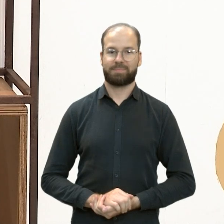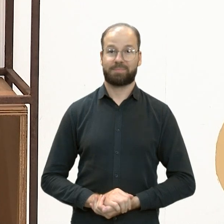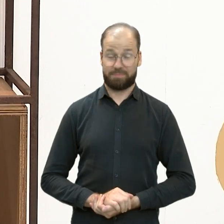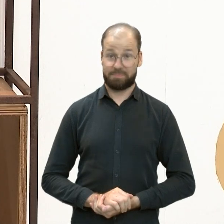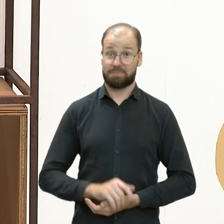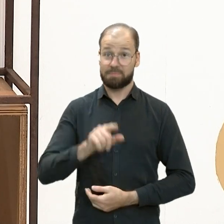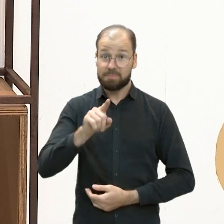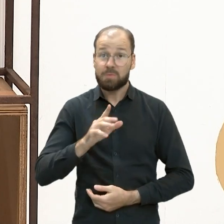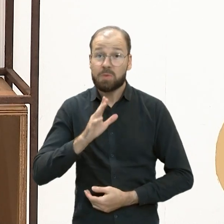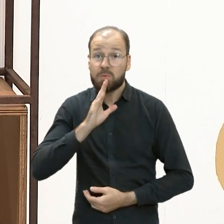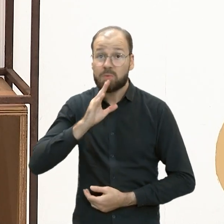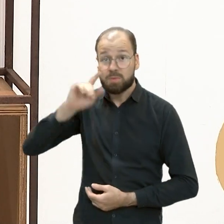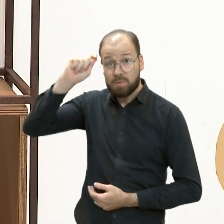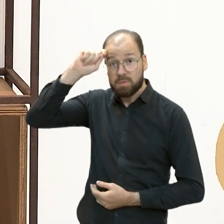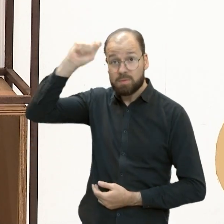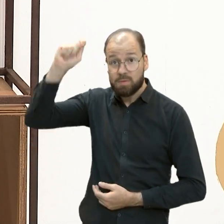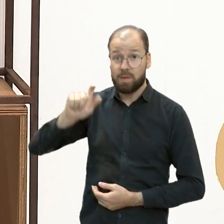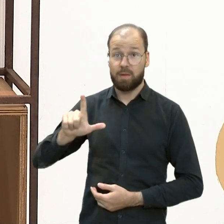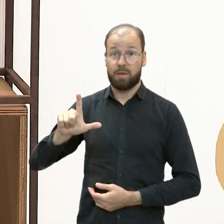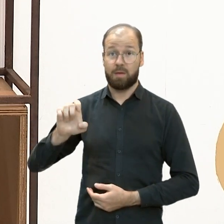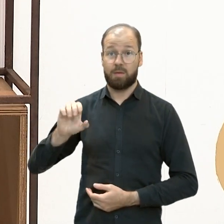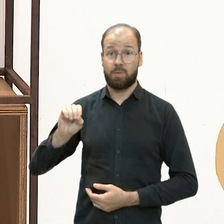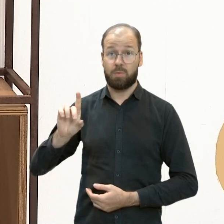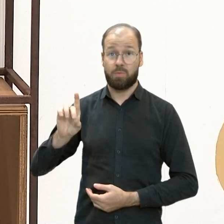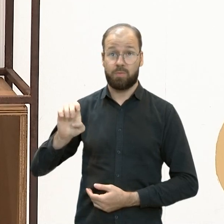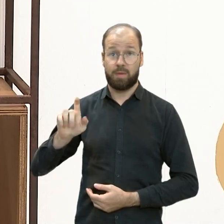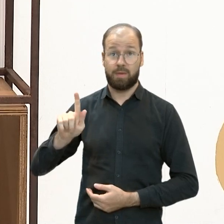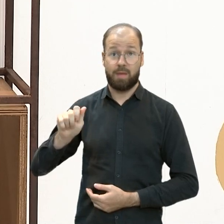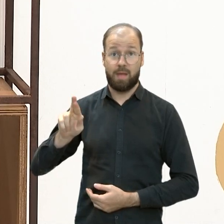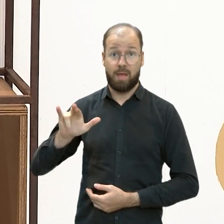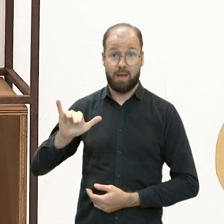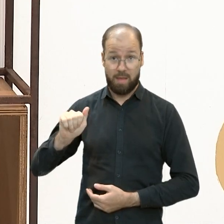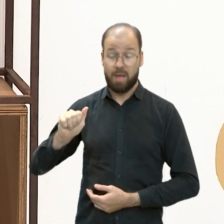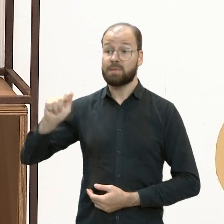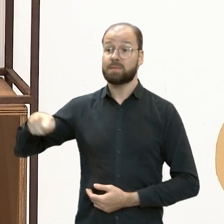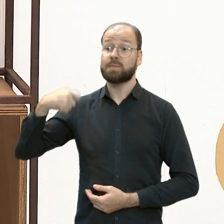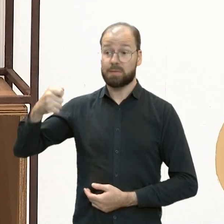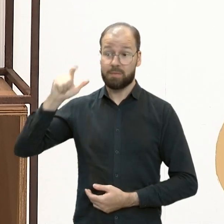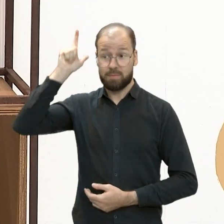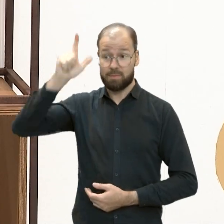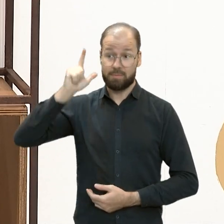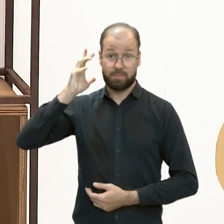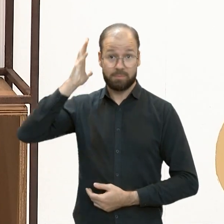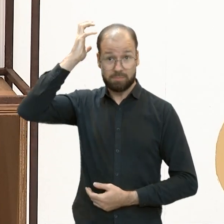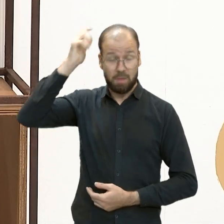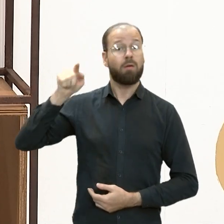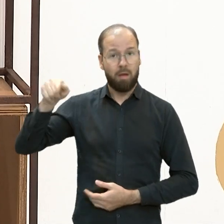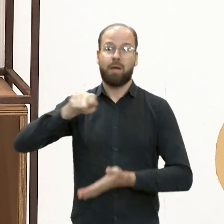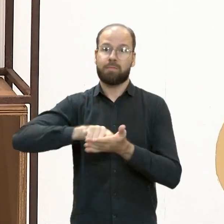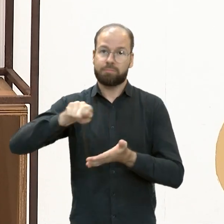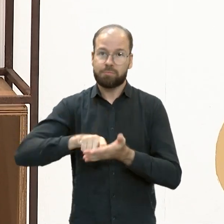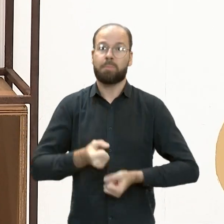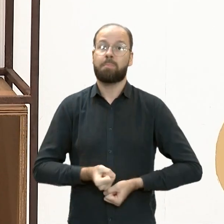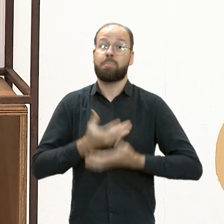Você conhece a autora Leodegária de Jesus? Ela foi uma jornalista, poeta e escritora goiana e a primeira